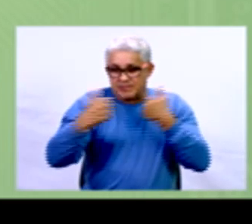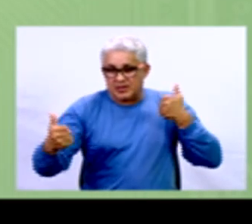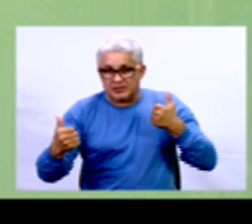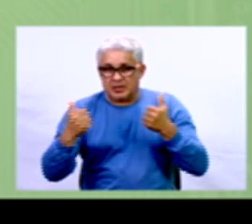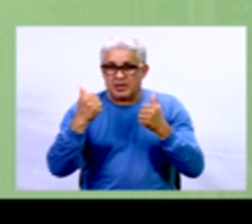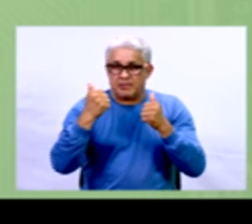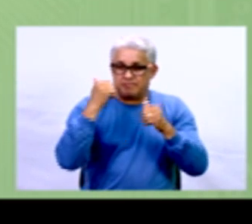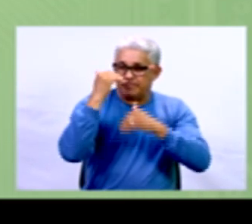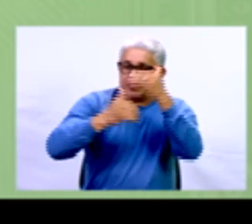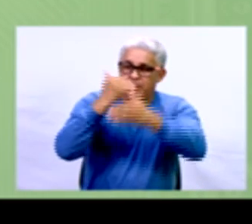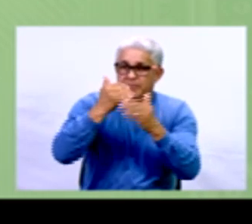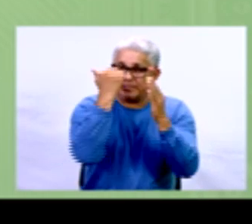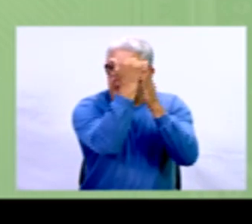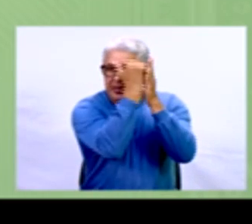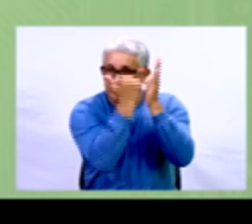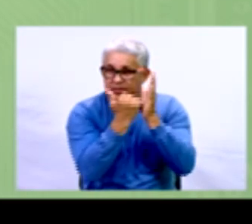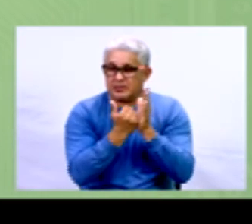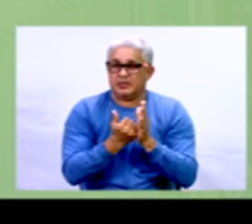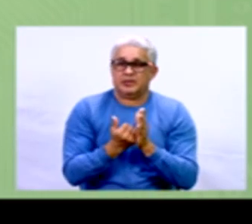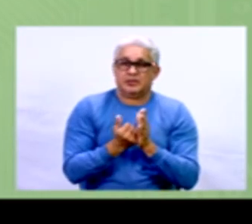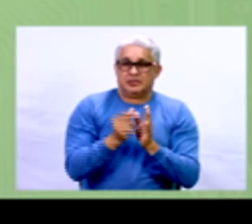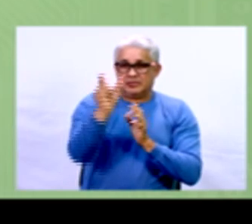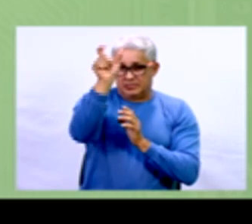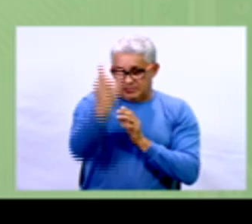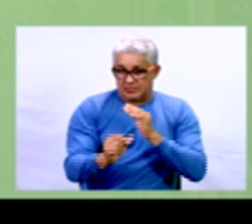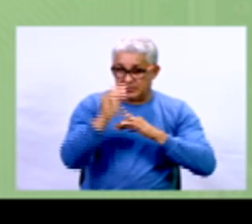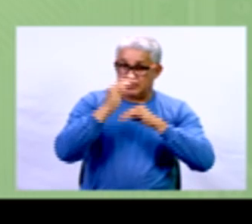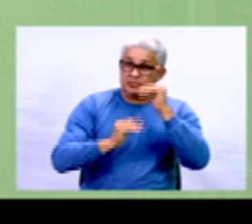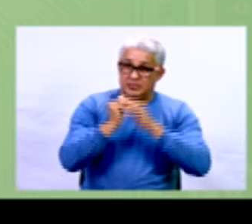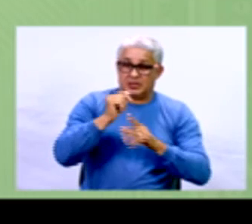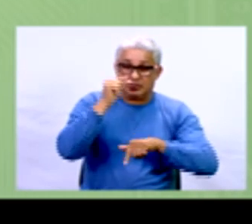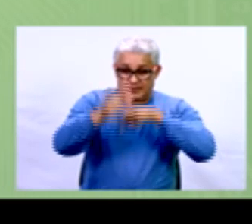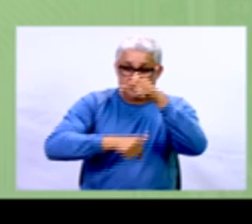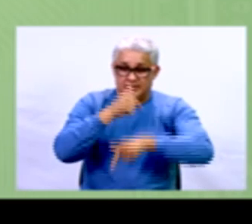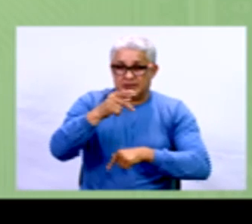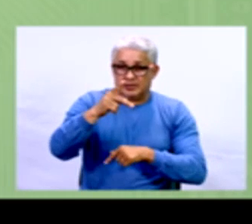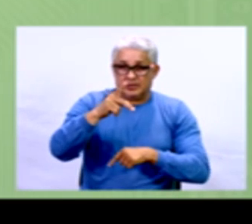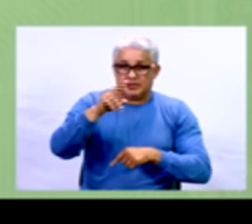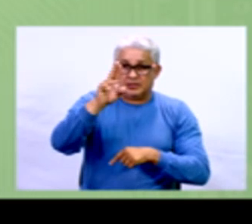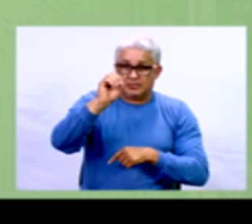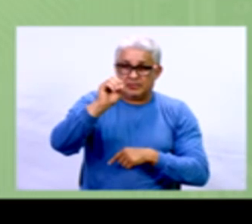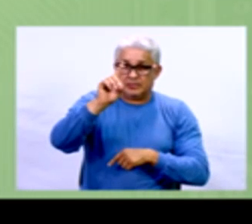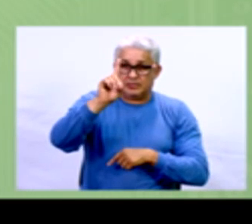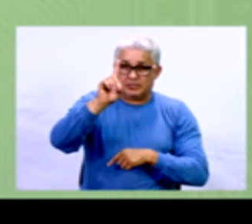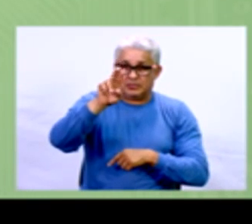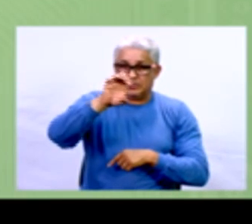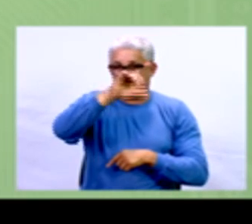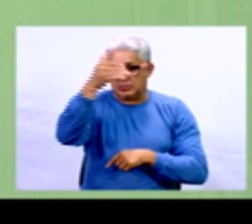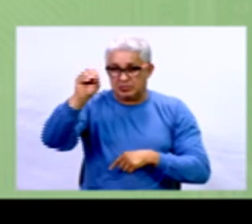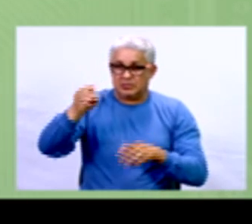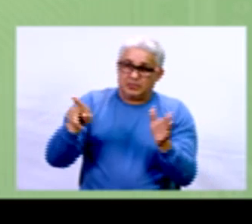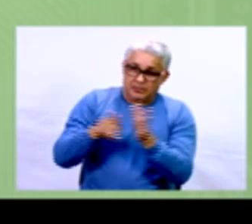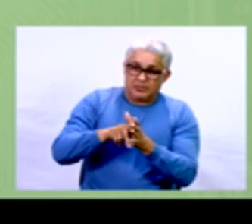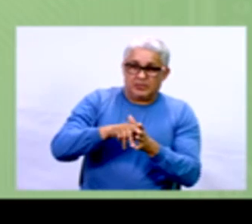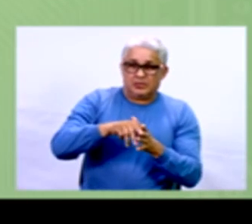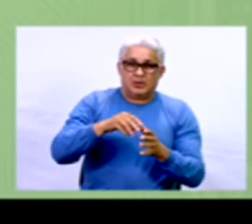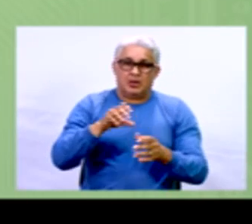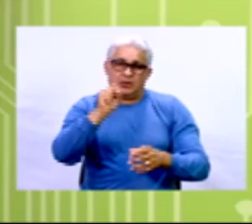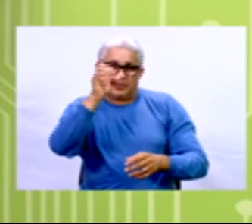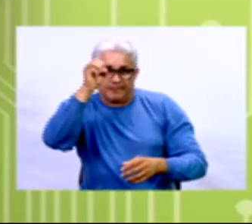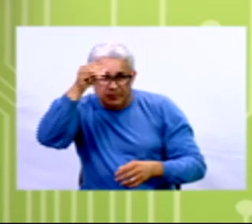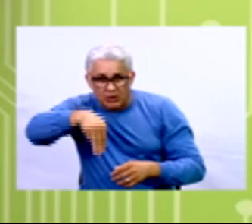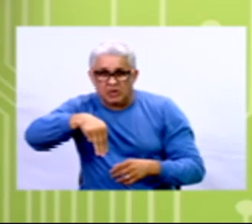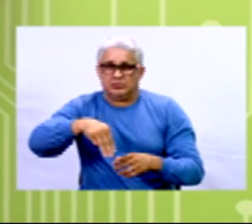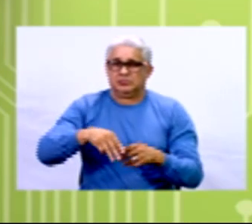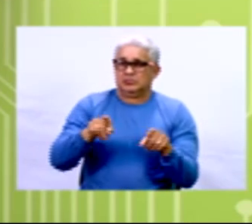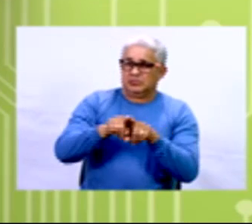produtor multimídia, ele é aquela pessoa que trabalha com a produção da mídia. Ele faz a produção do som, a